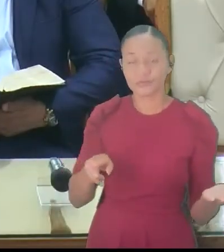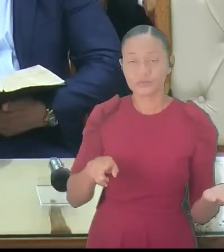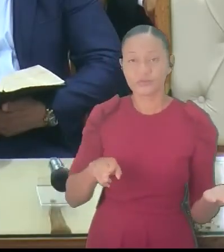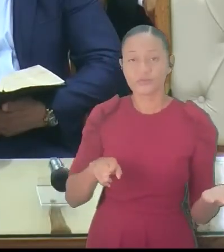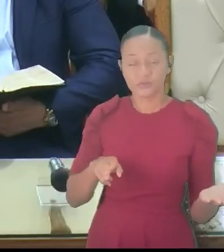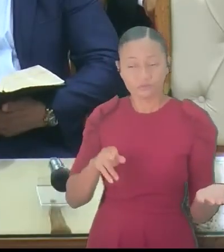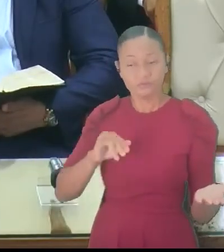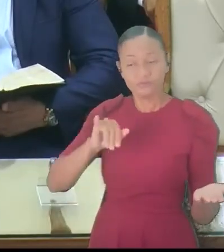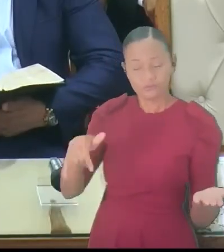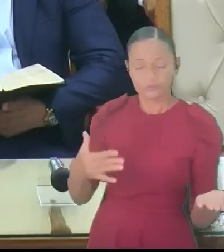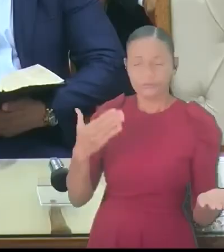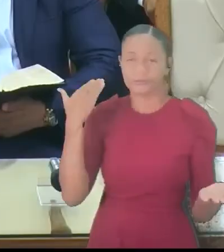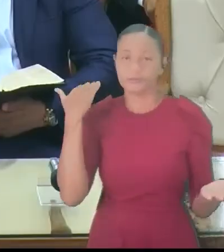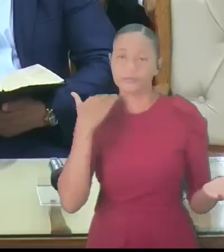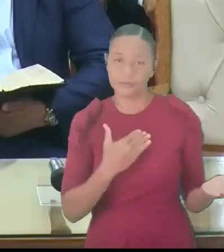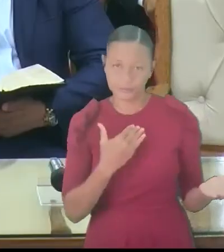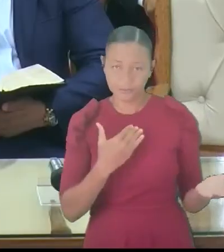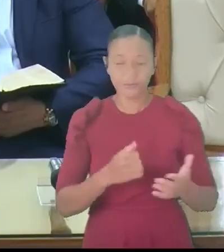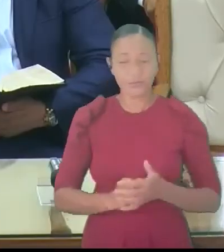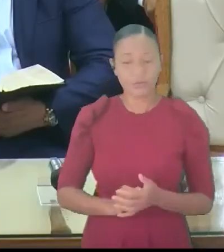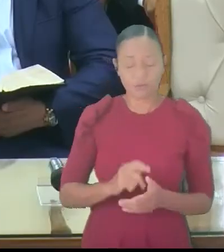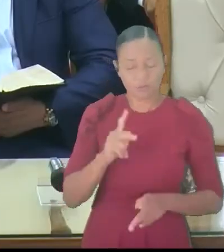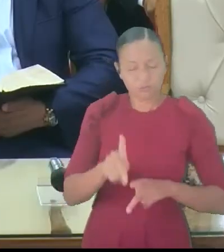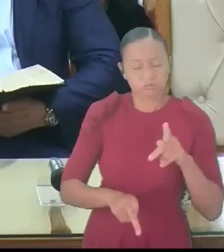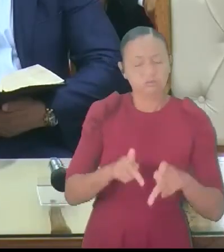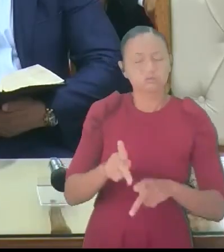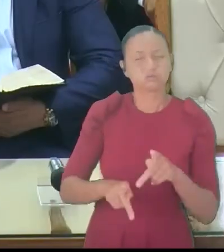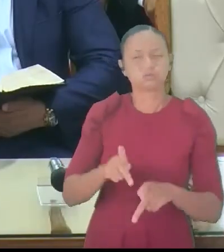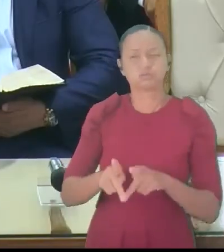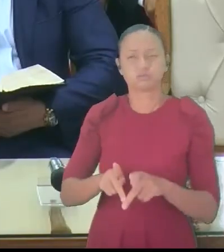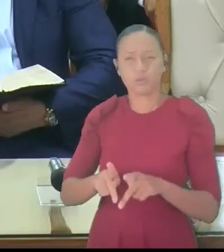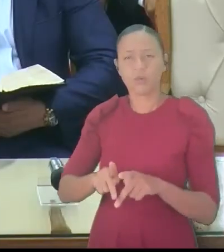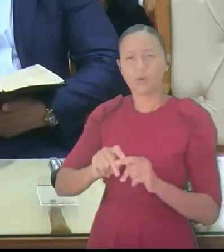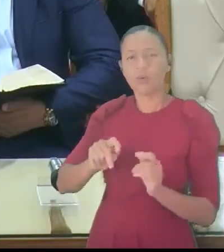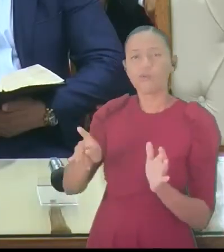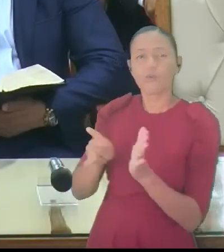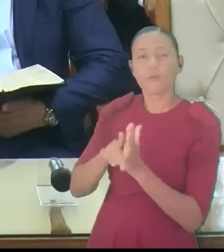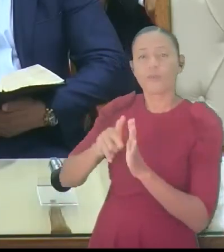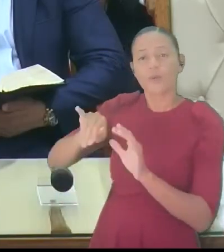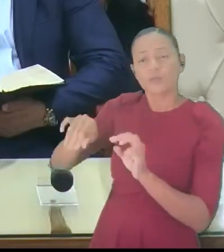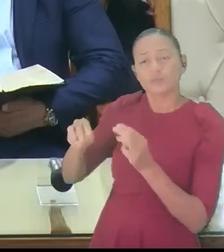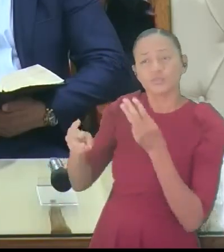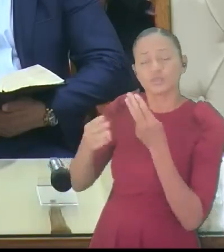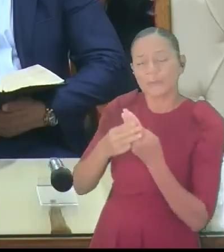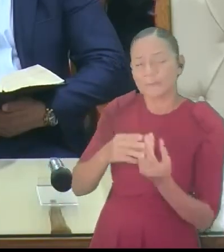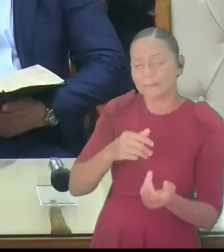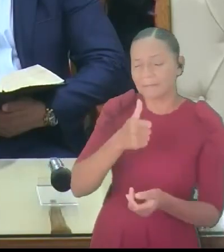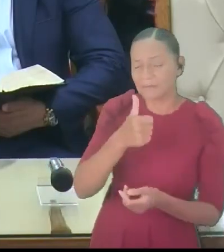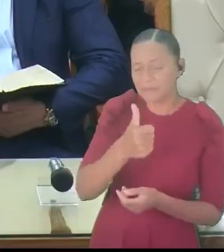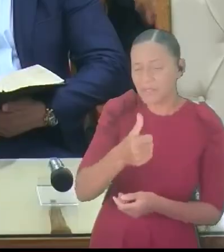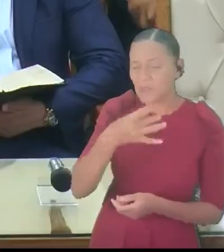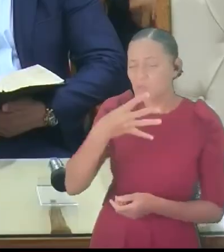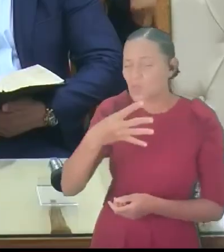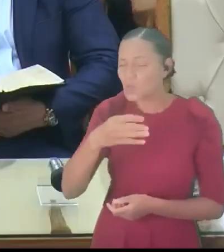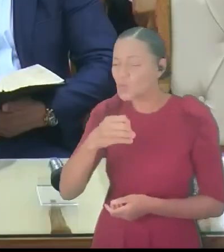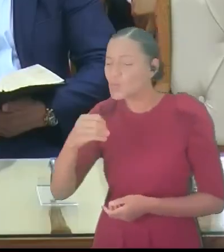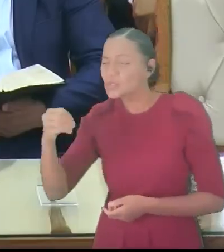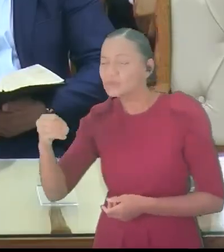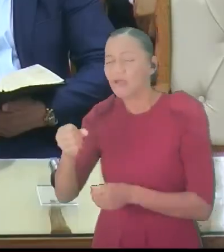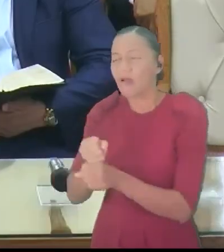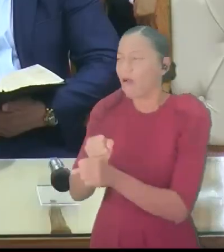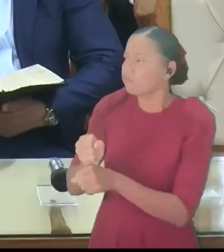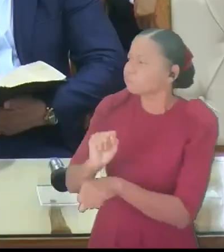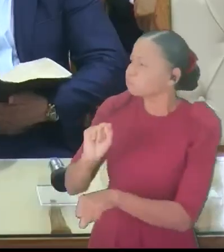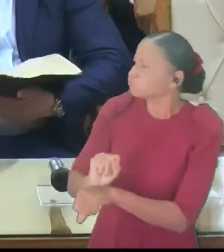os judeus, eles passaram mais de 1.300, 1.400 anos esperando esse profeta.